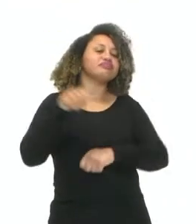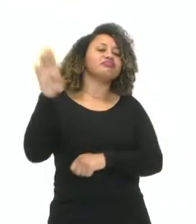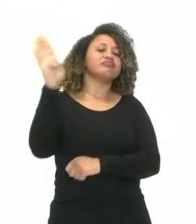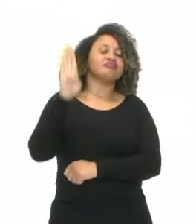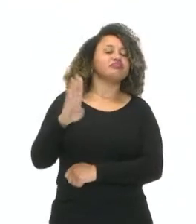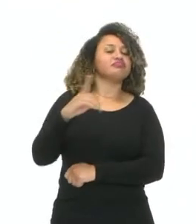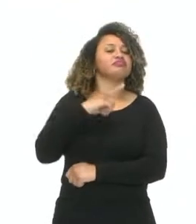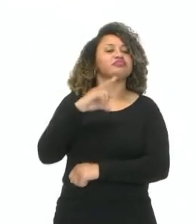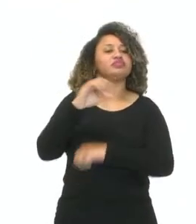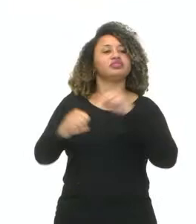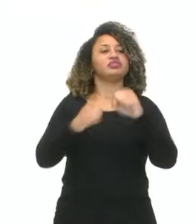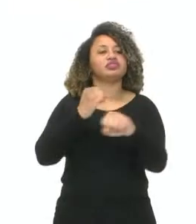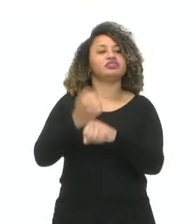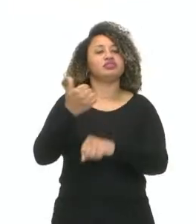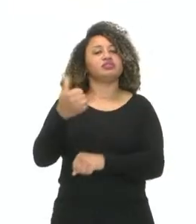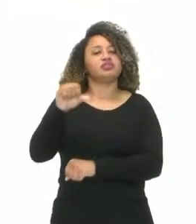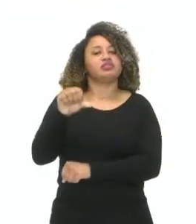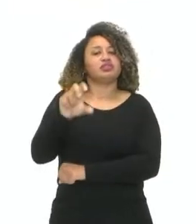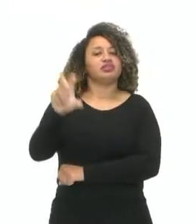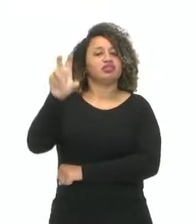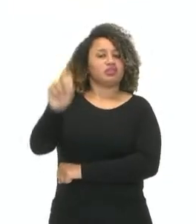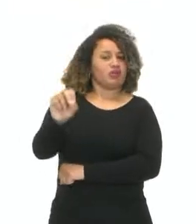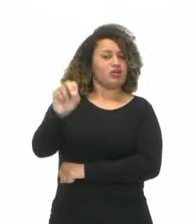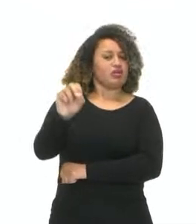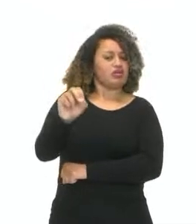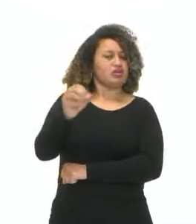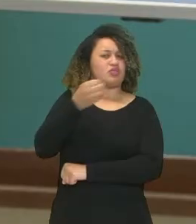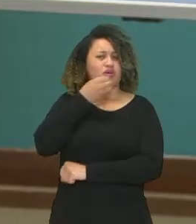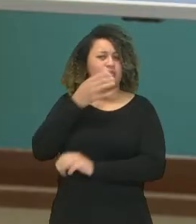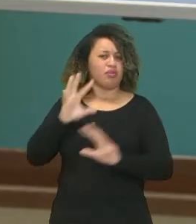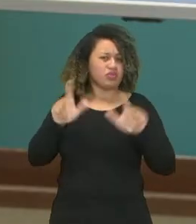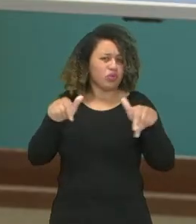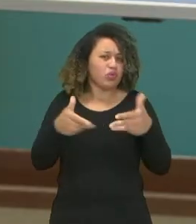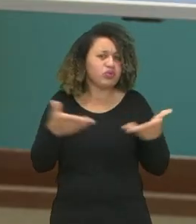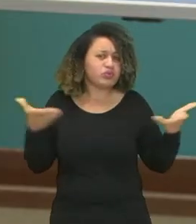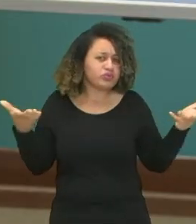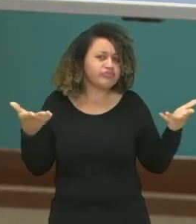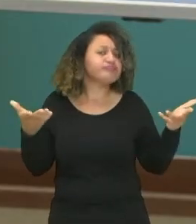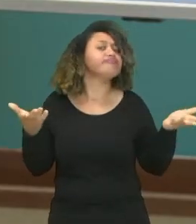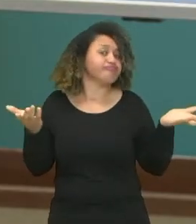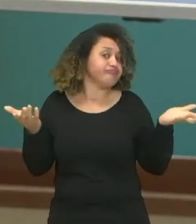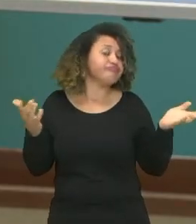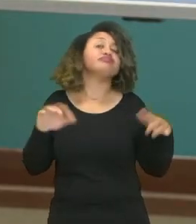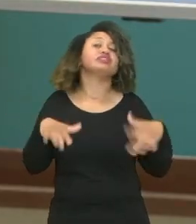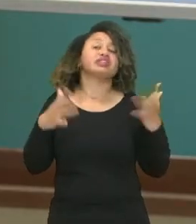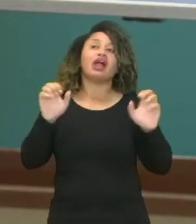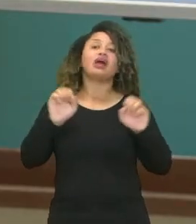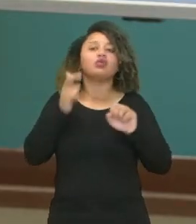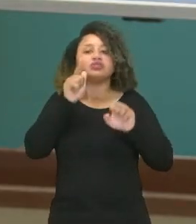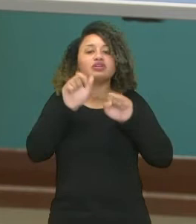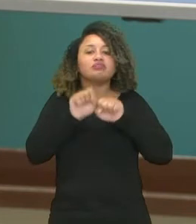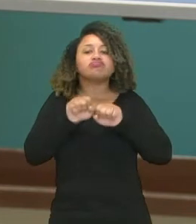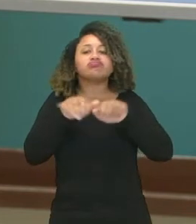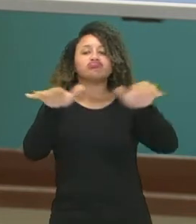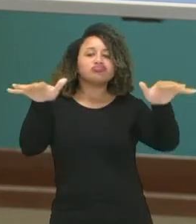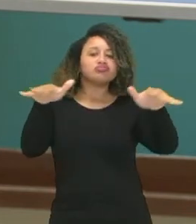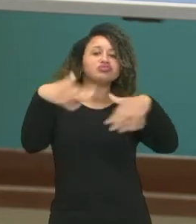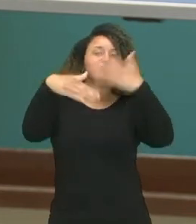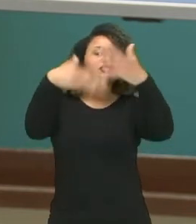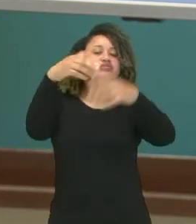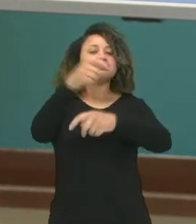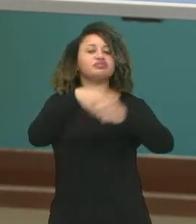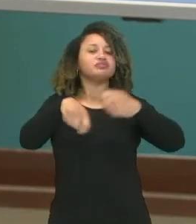anos 1950, ele beneficiou a todo mundo? Será que ele chegou a todas as pessoas esse desenvolvimento